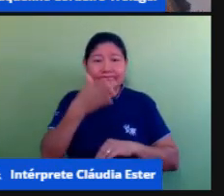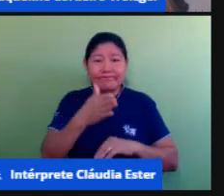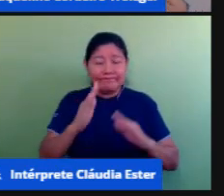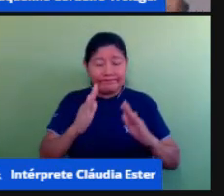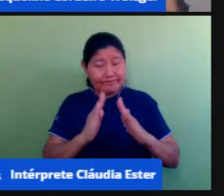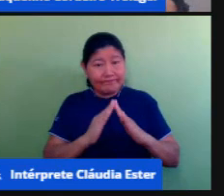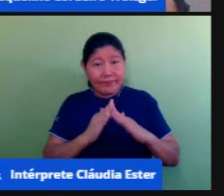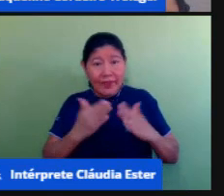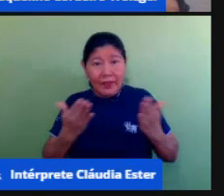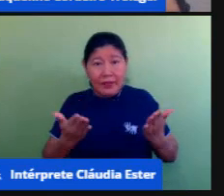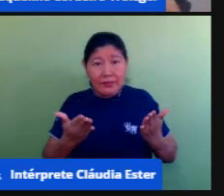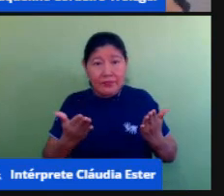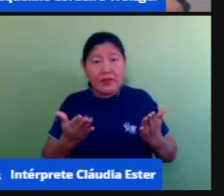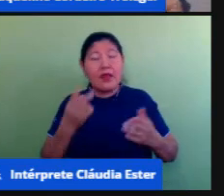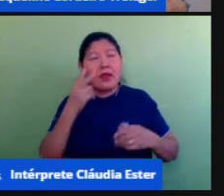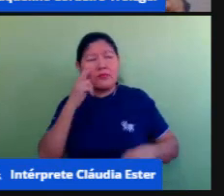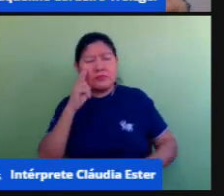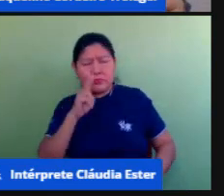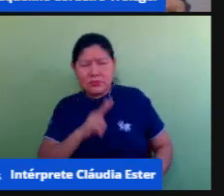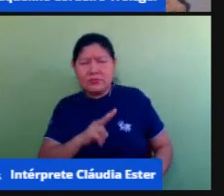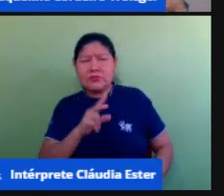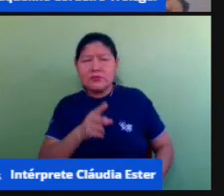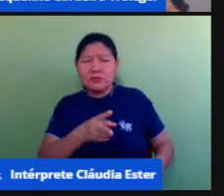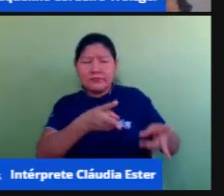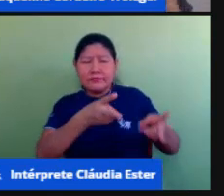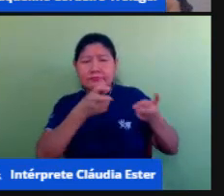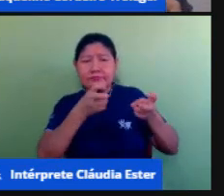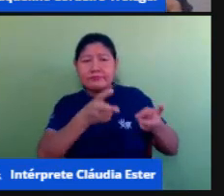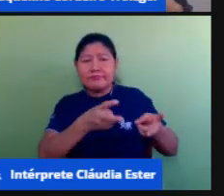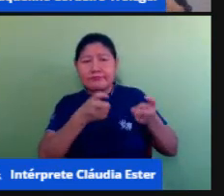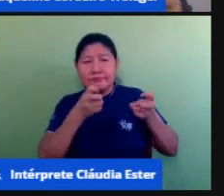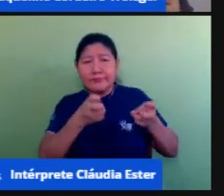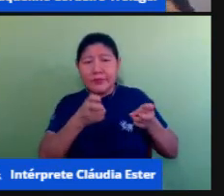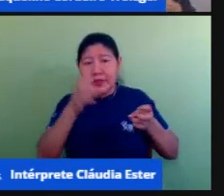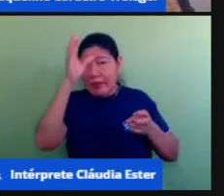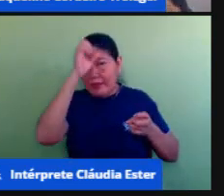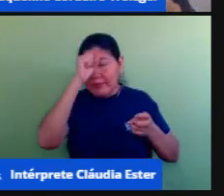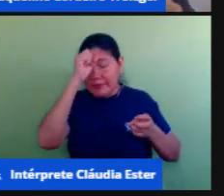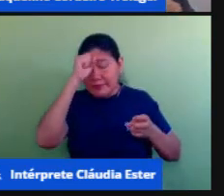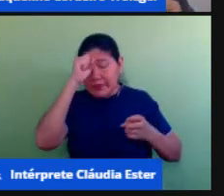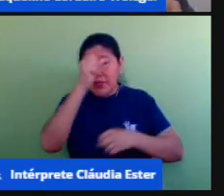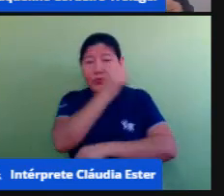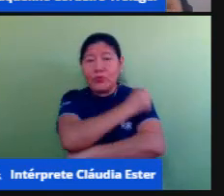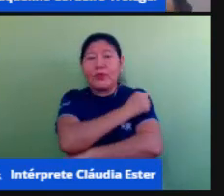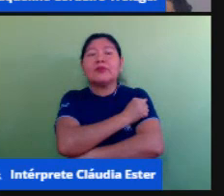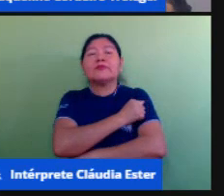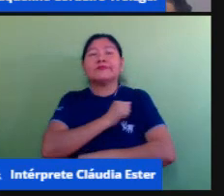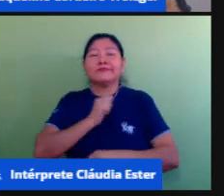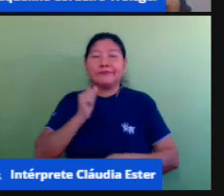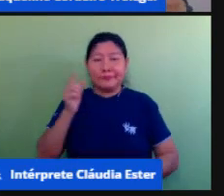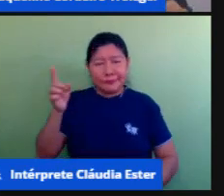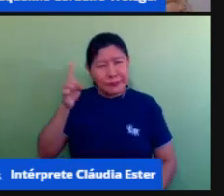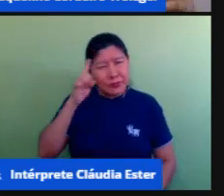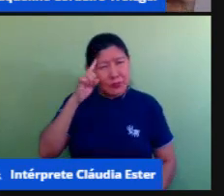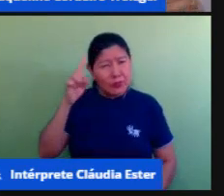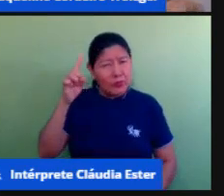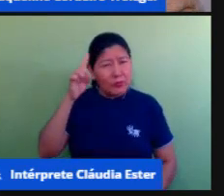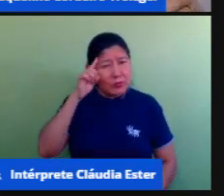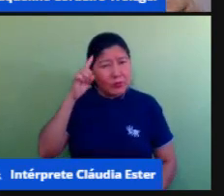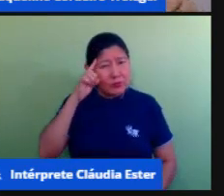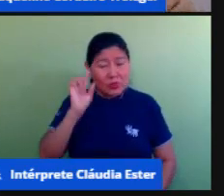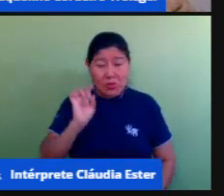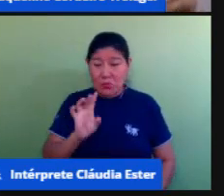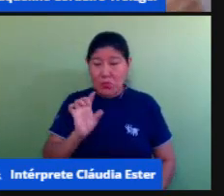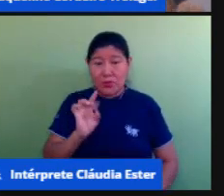ele, é preciso observar que a aprendizagem do aluno ela deve ser contínua. Por isso, não depende